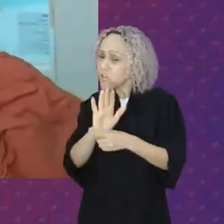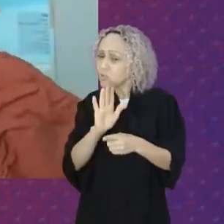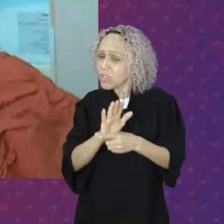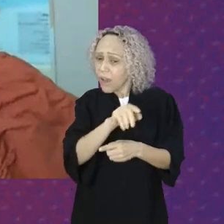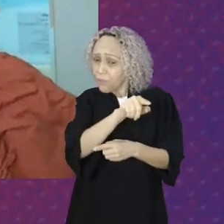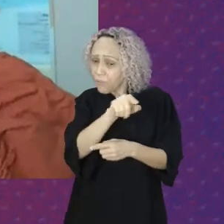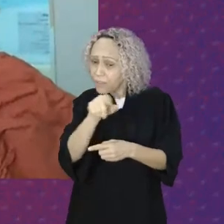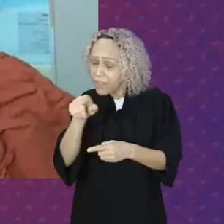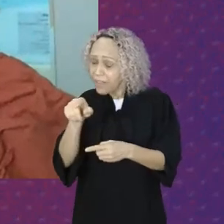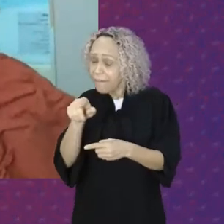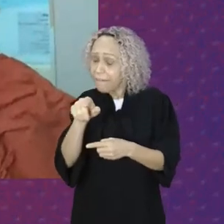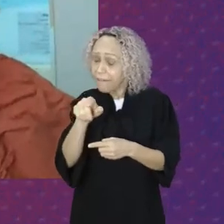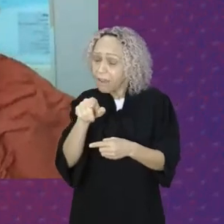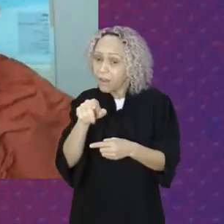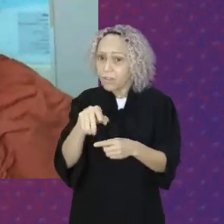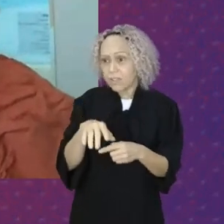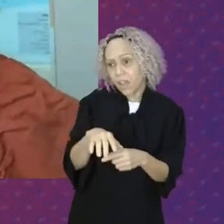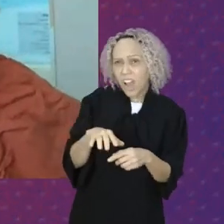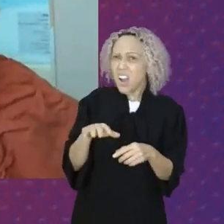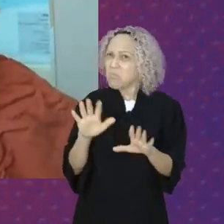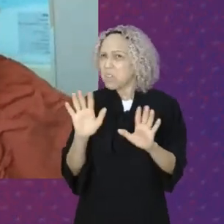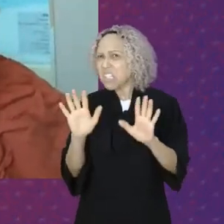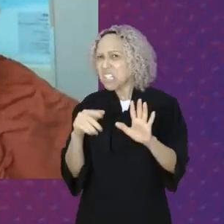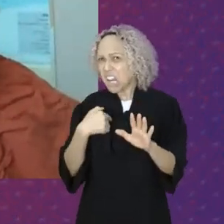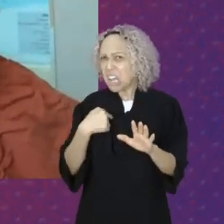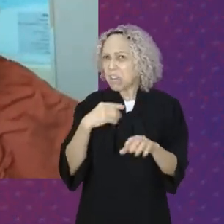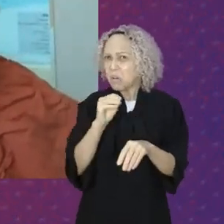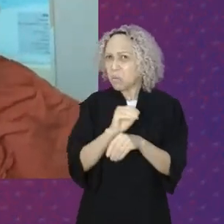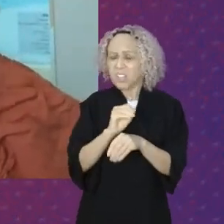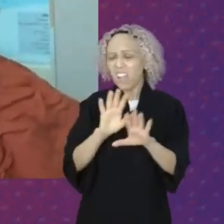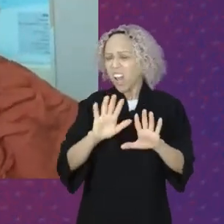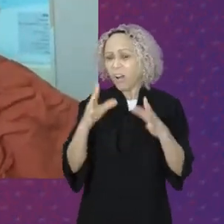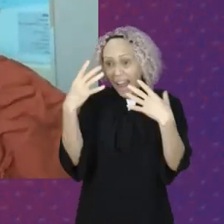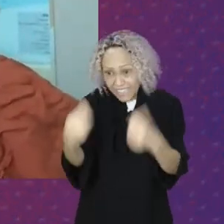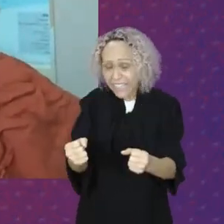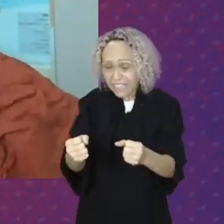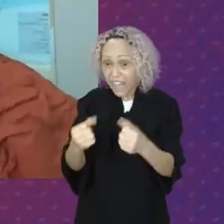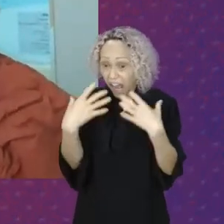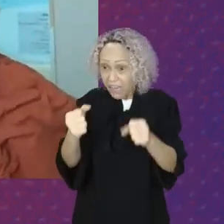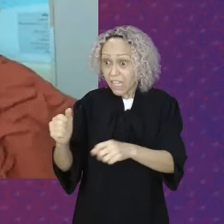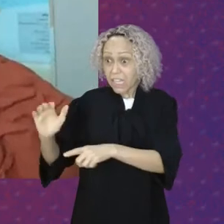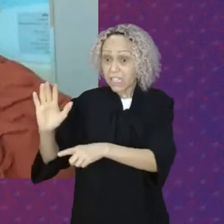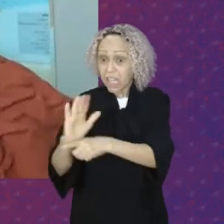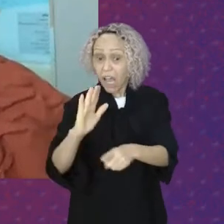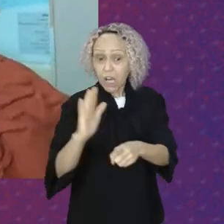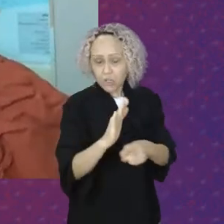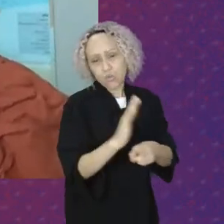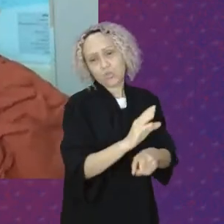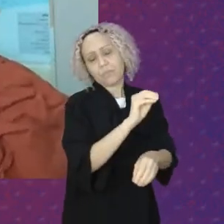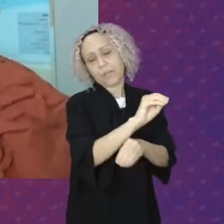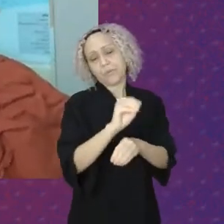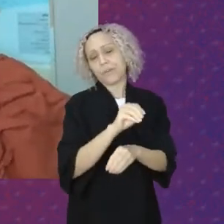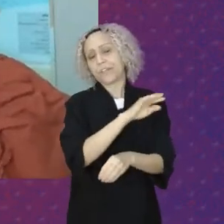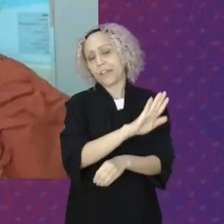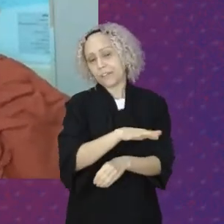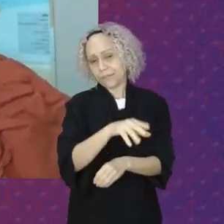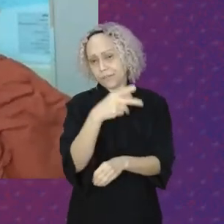Então, eu espero que, a partir dessa partilha, que não é uma aula, é uma partilha para vocês, mas